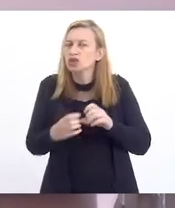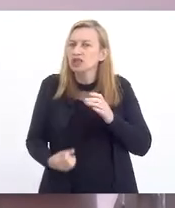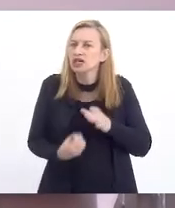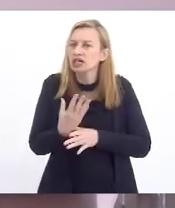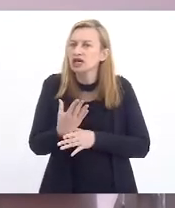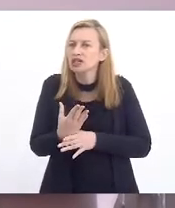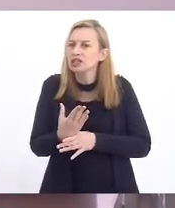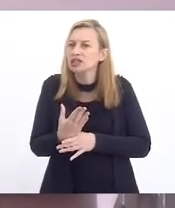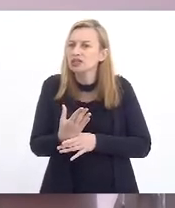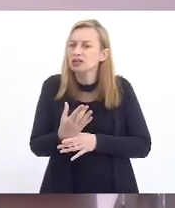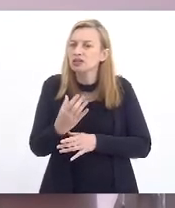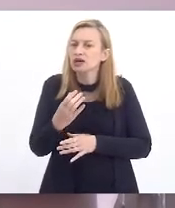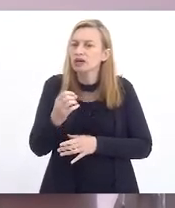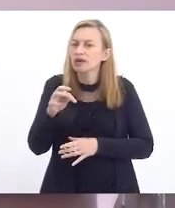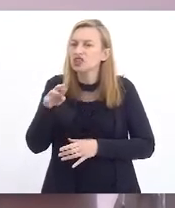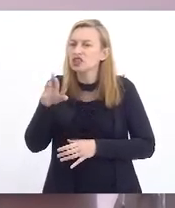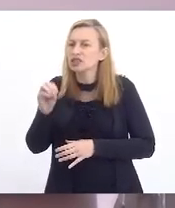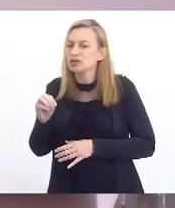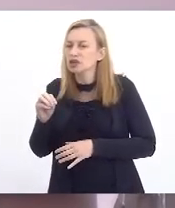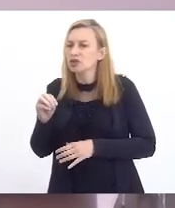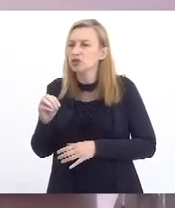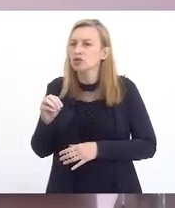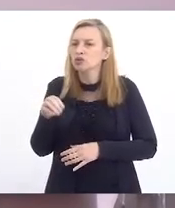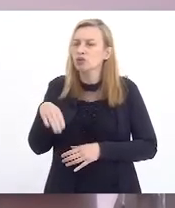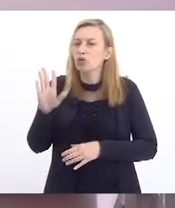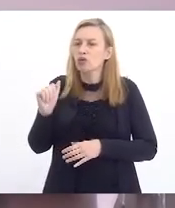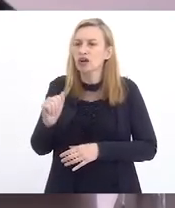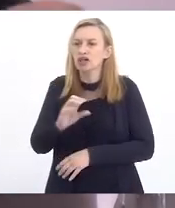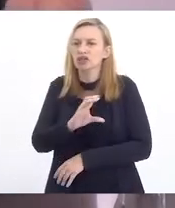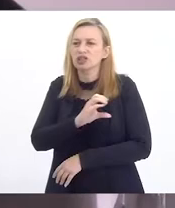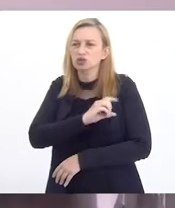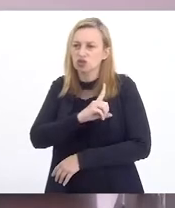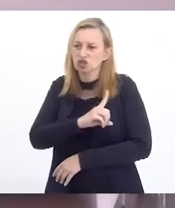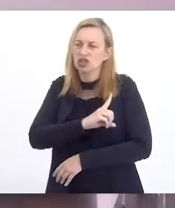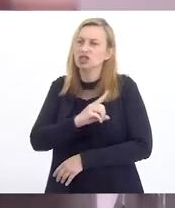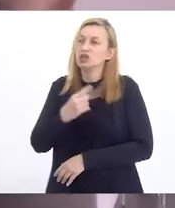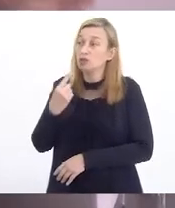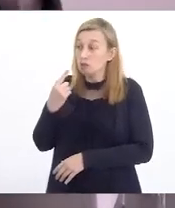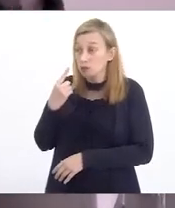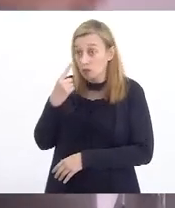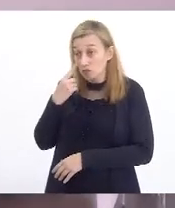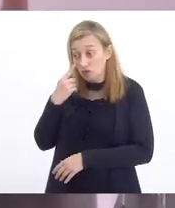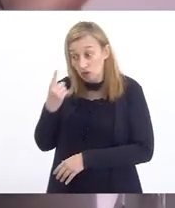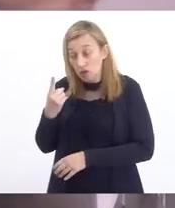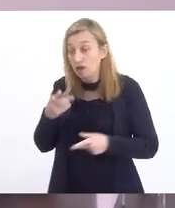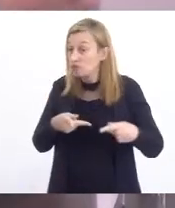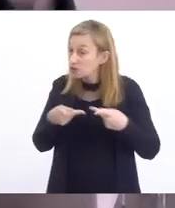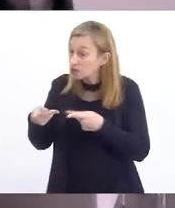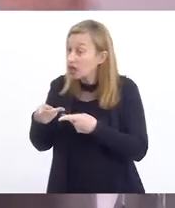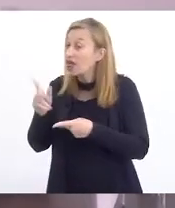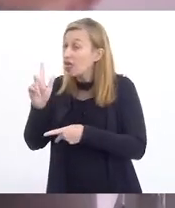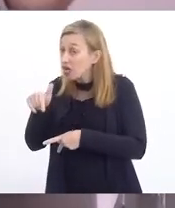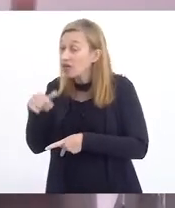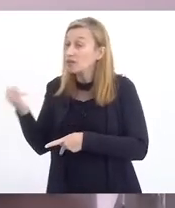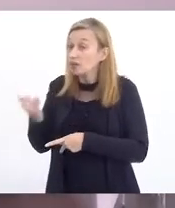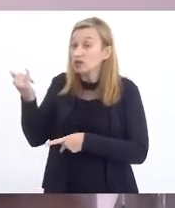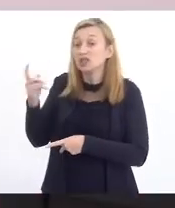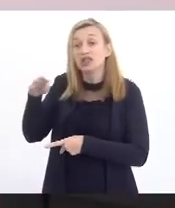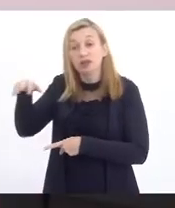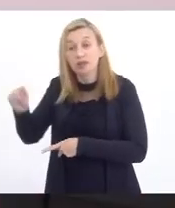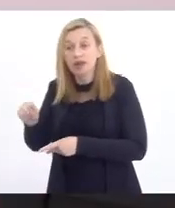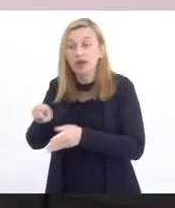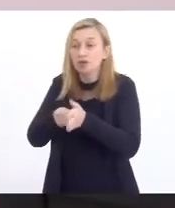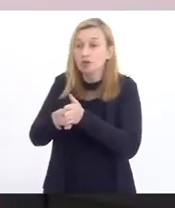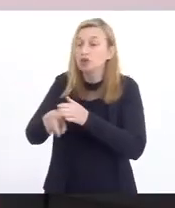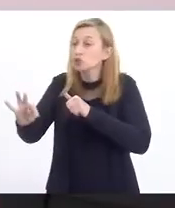central de abastecimento no Campo do Bomba, em Duque de Caxias. Nós já estivemos lá pessoalmente, é muito importante que o INEA emita um parecer técnico,